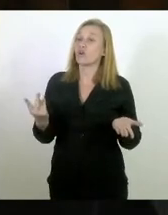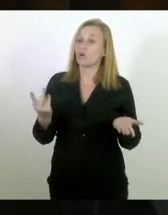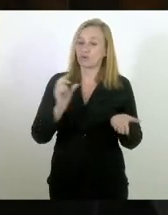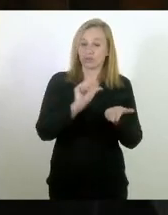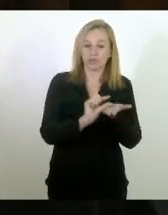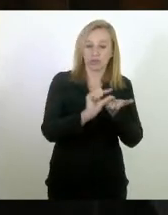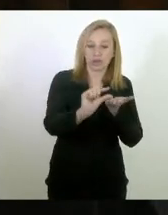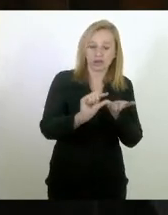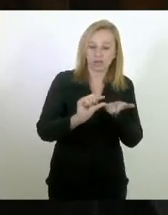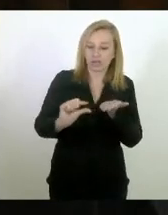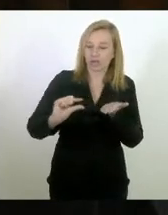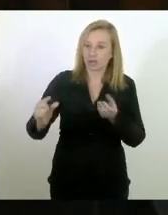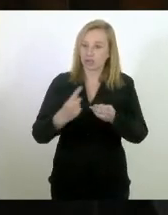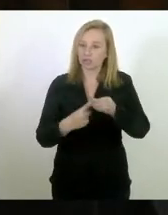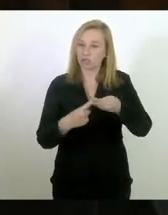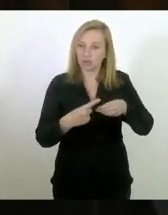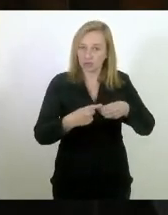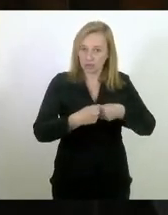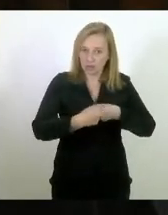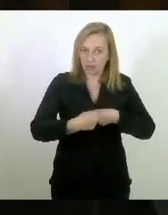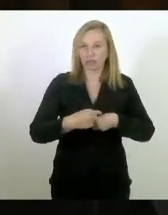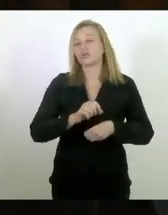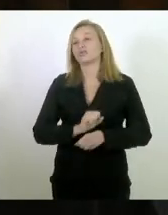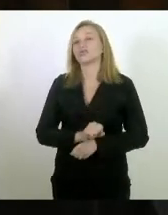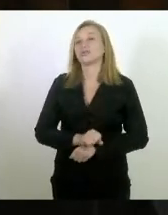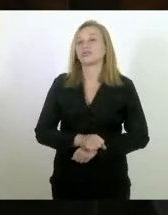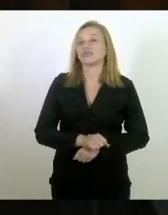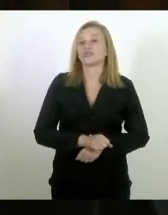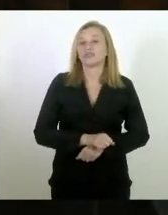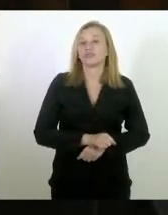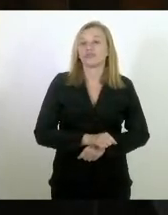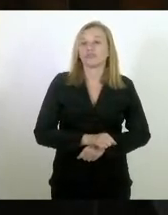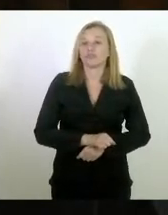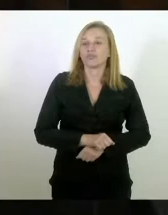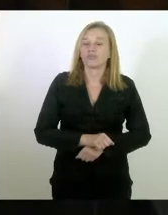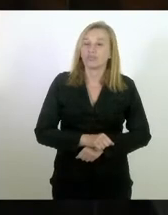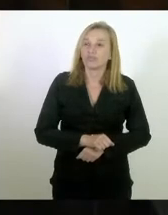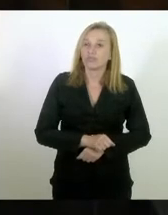três lotes desses estatuários que acudiam